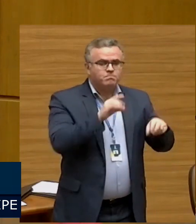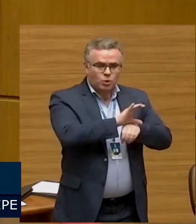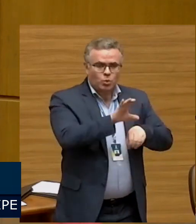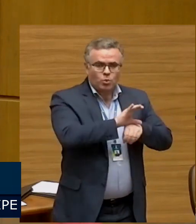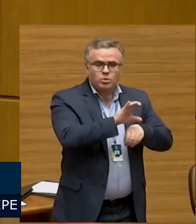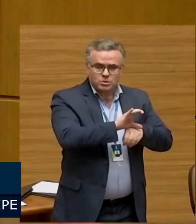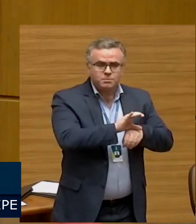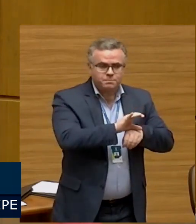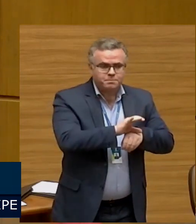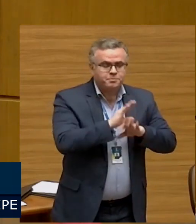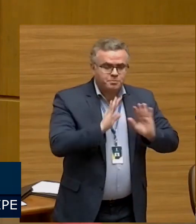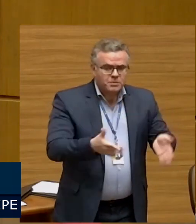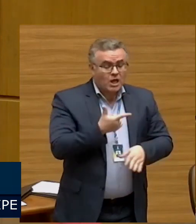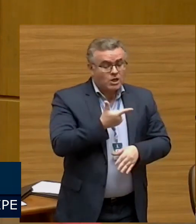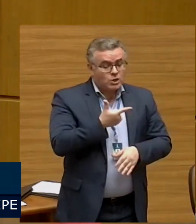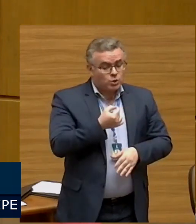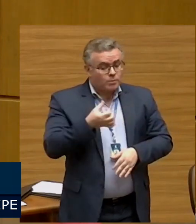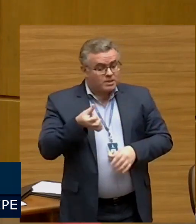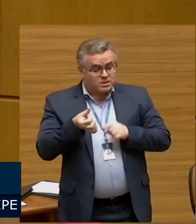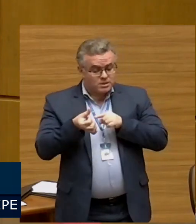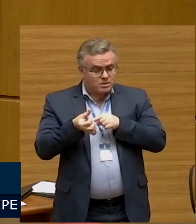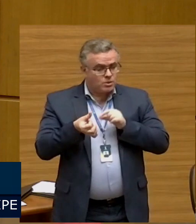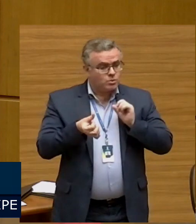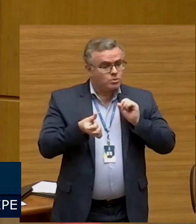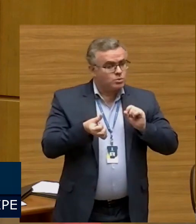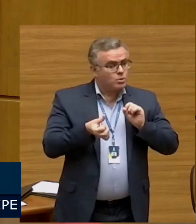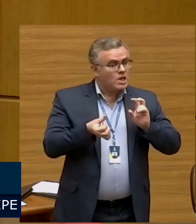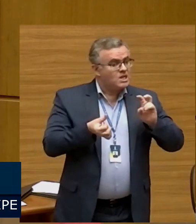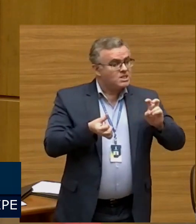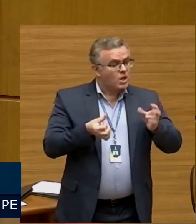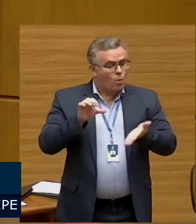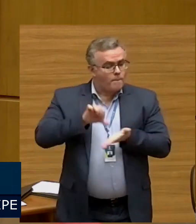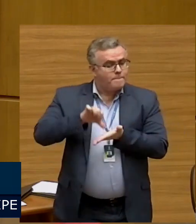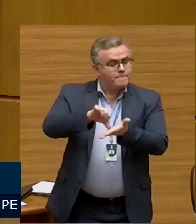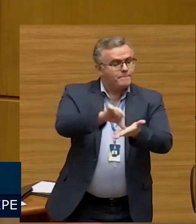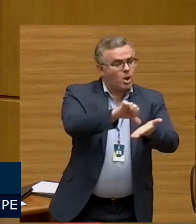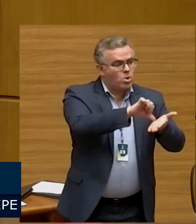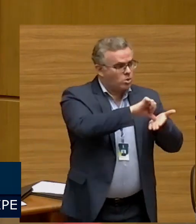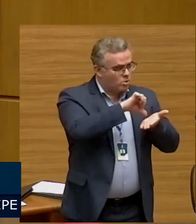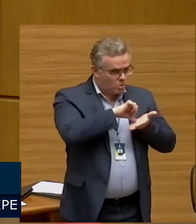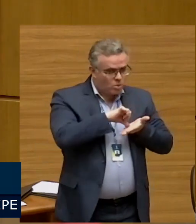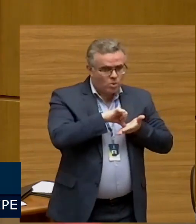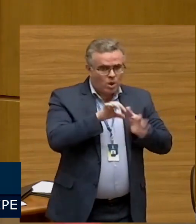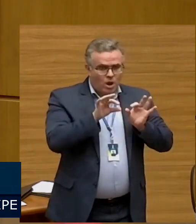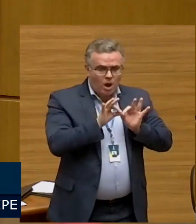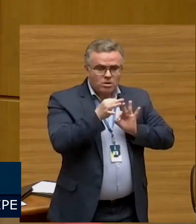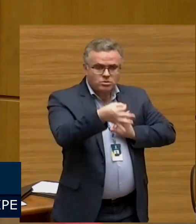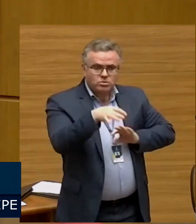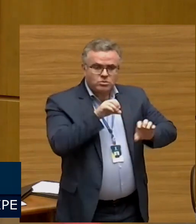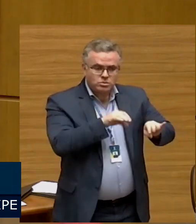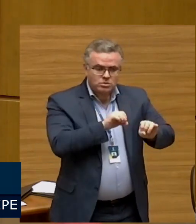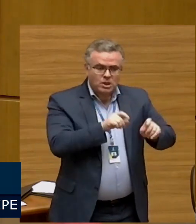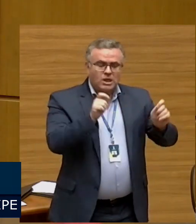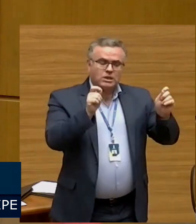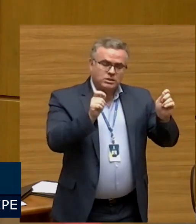ano de 2006, nós tínhamos apenas 5 polos à distância que ministravam e ofertavam,